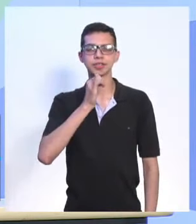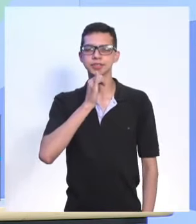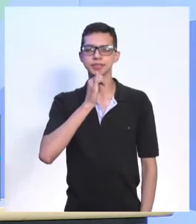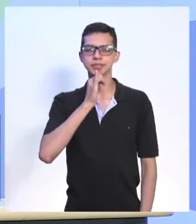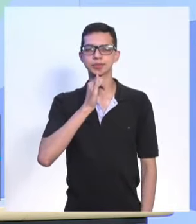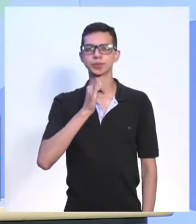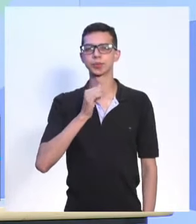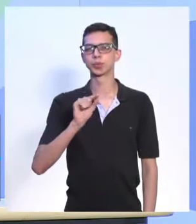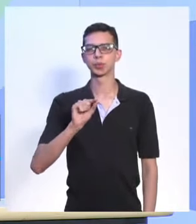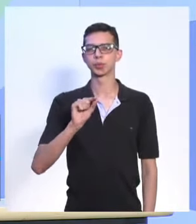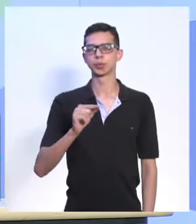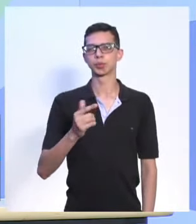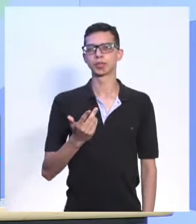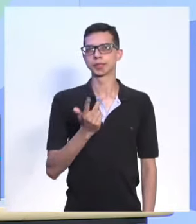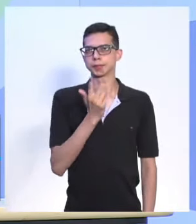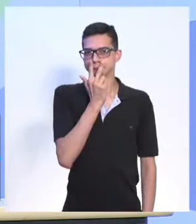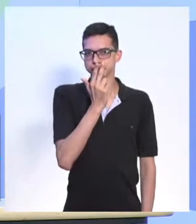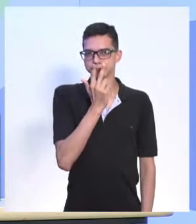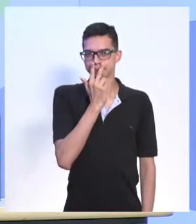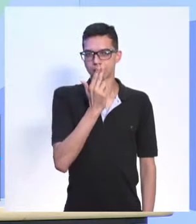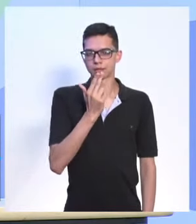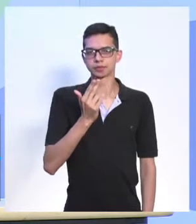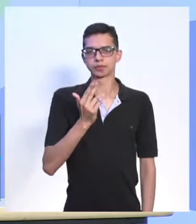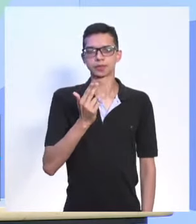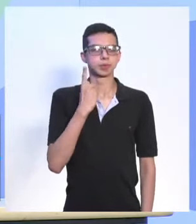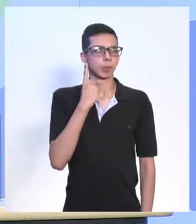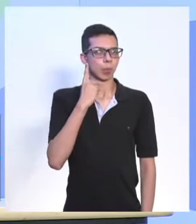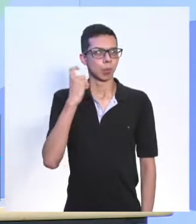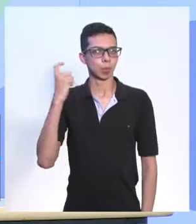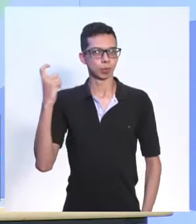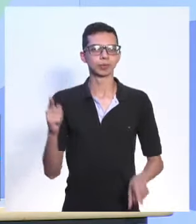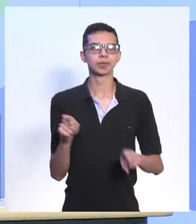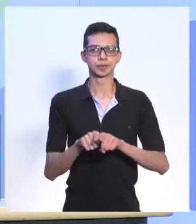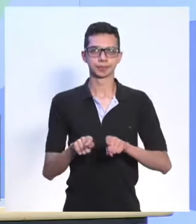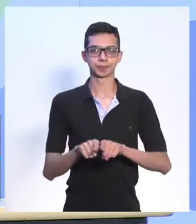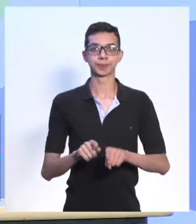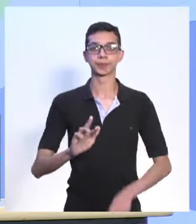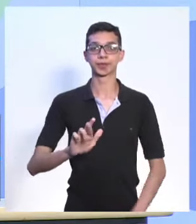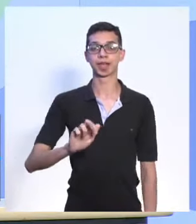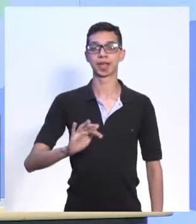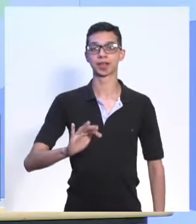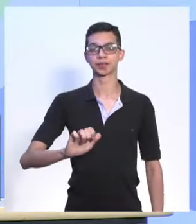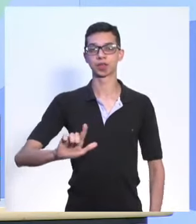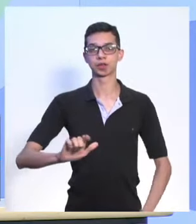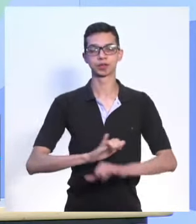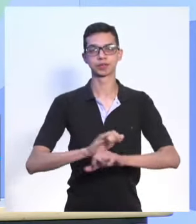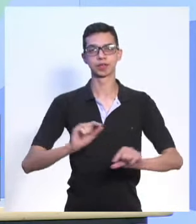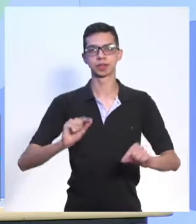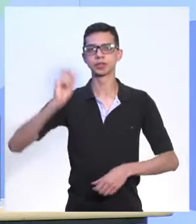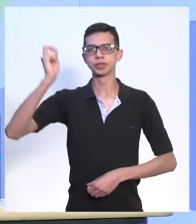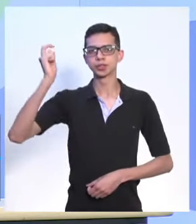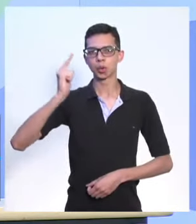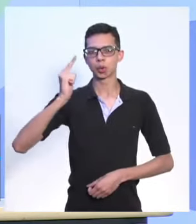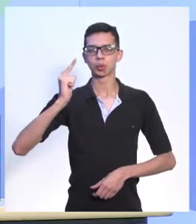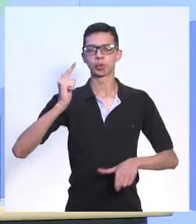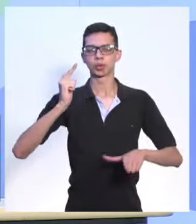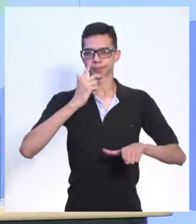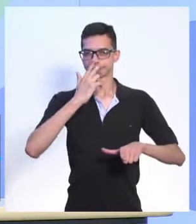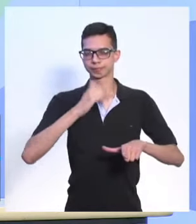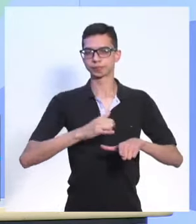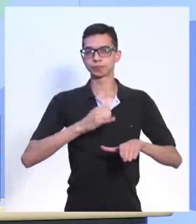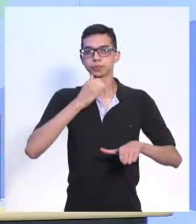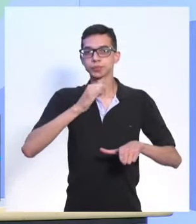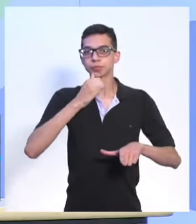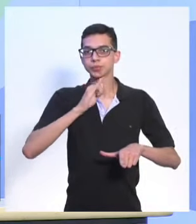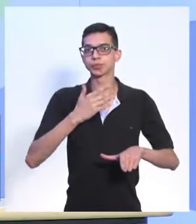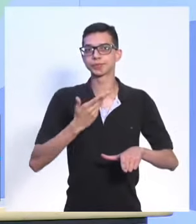ser alto, barulhento, barulhento, é. Uh-huh. Rafael, solar energy doesn't work at night. Faz sentido. A energia